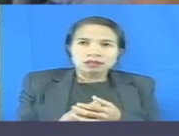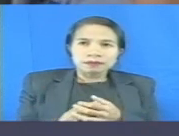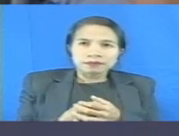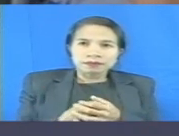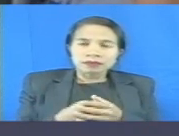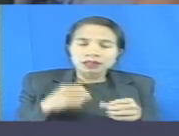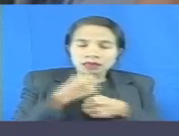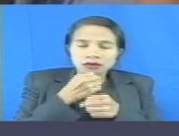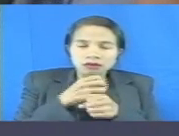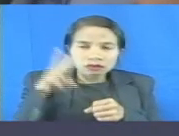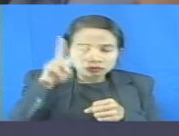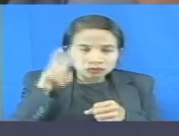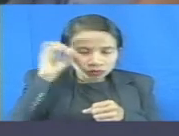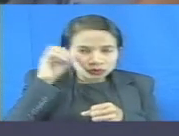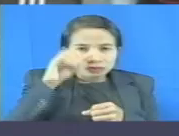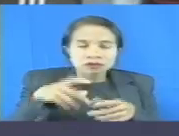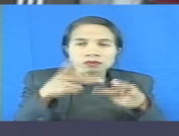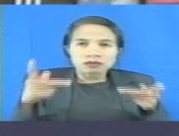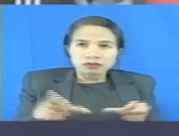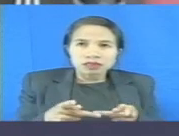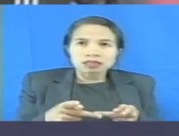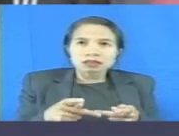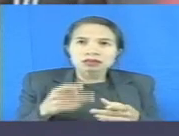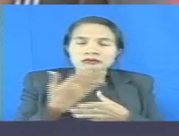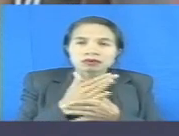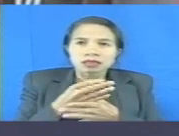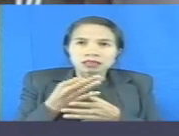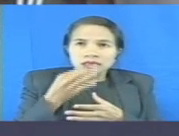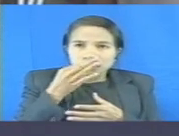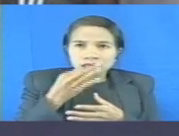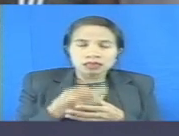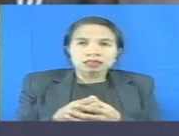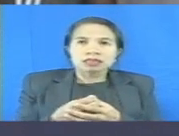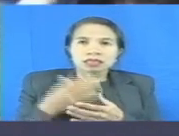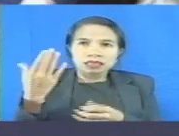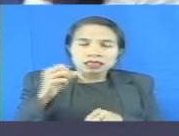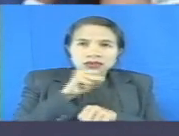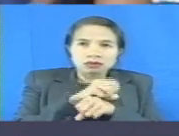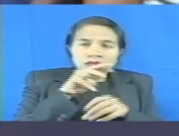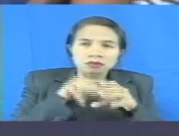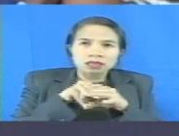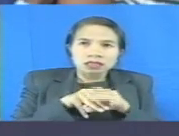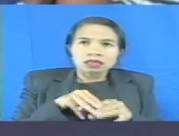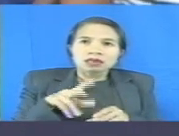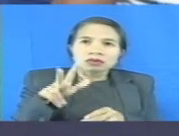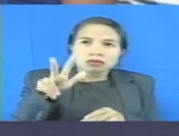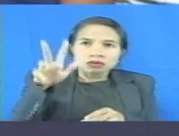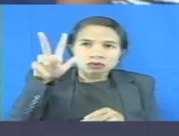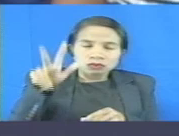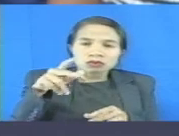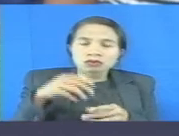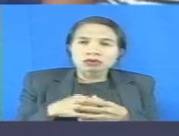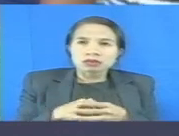Faez, halo hela observação de reita bafatin, fahesa sansesta básica. E a Delimar, W4 no líder supermercado,